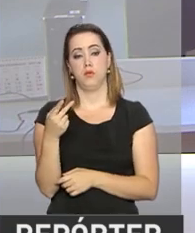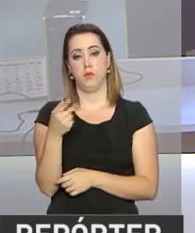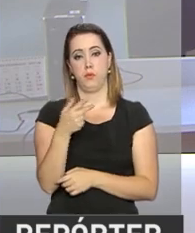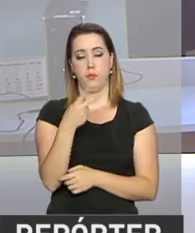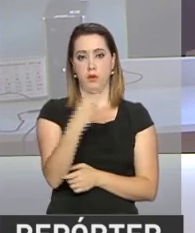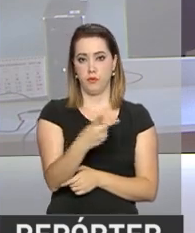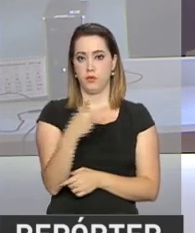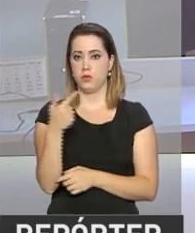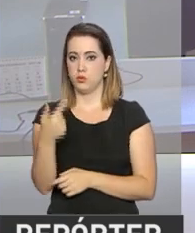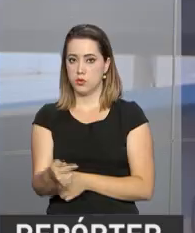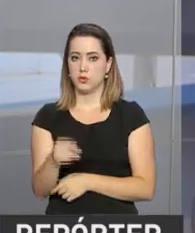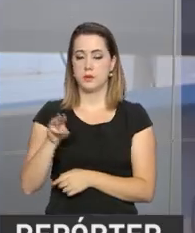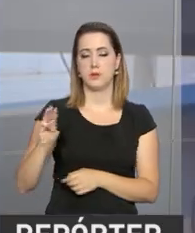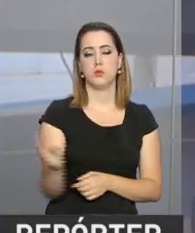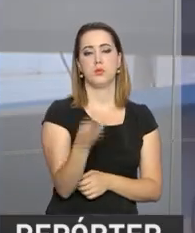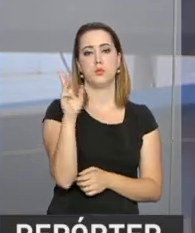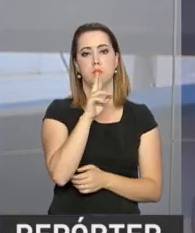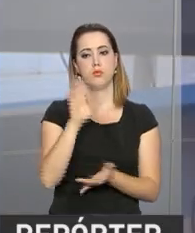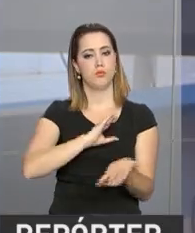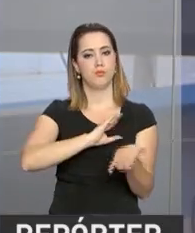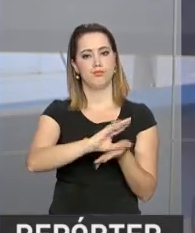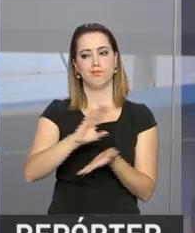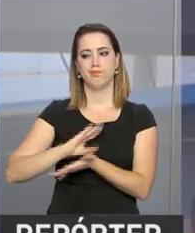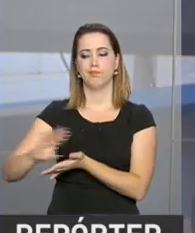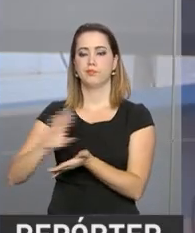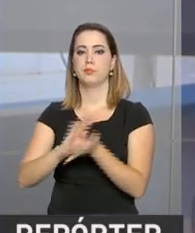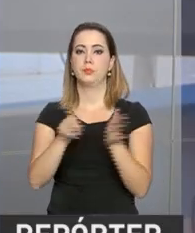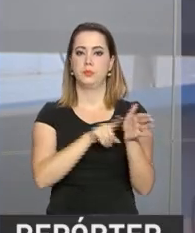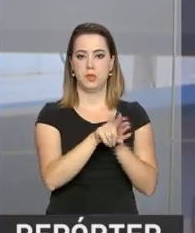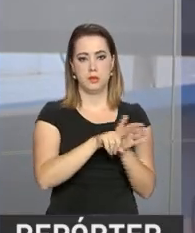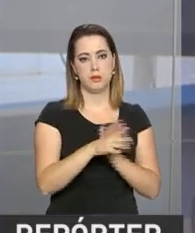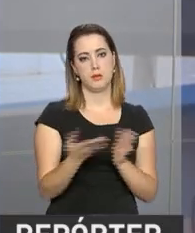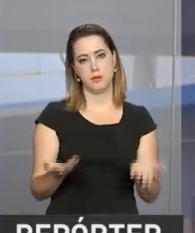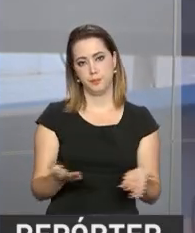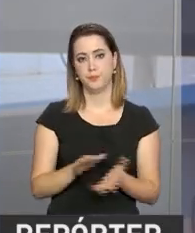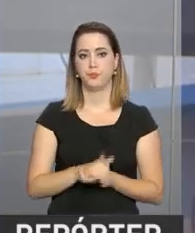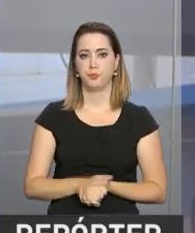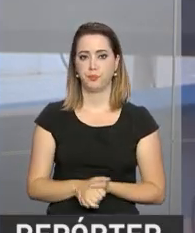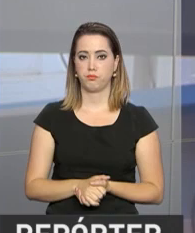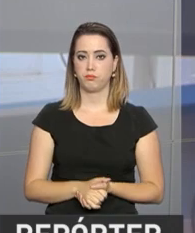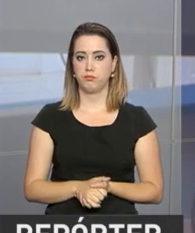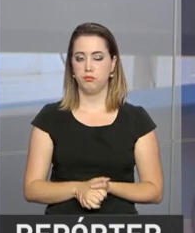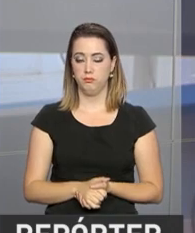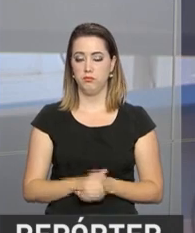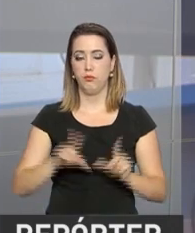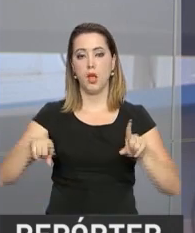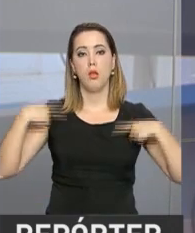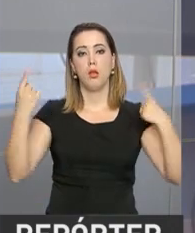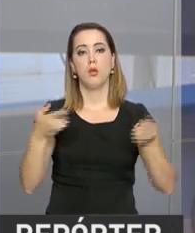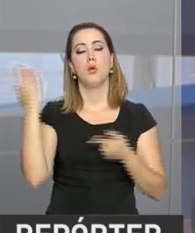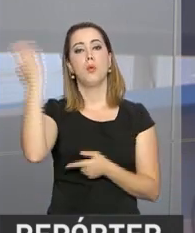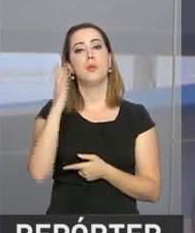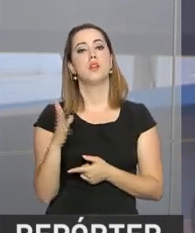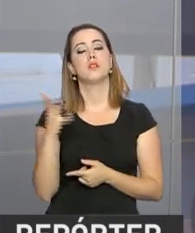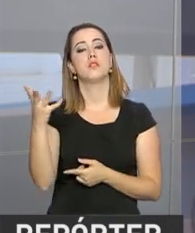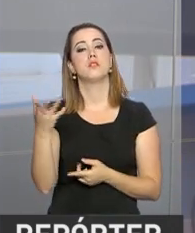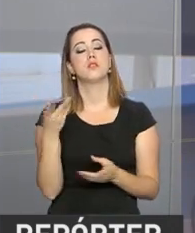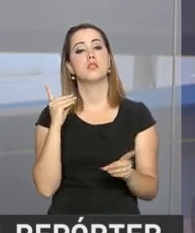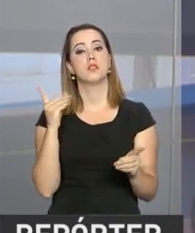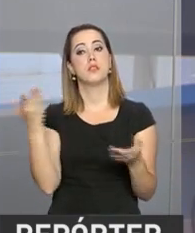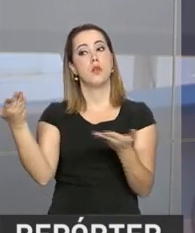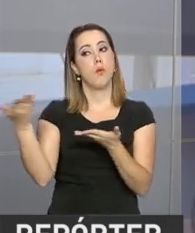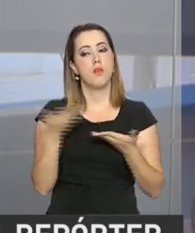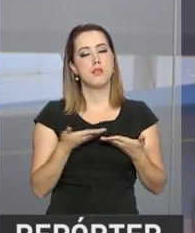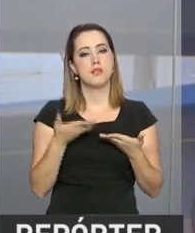milhões meis o Brasil recebeu mais de 2 milhões de visitantes estrangeiros no último verão e para esta